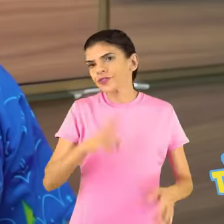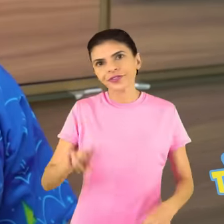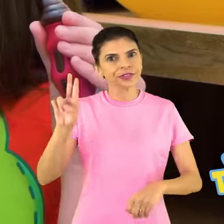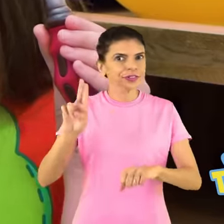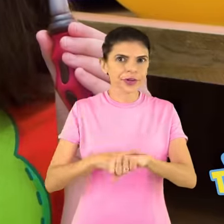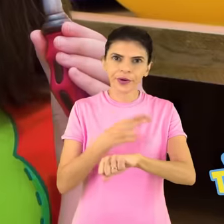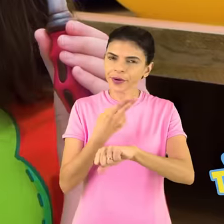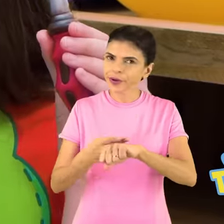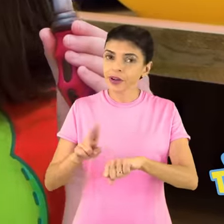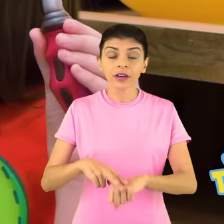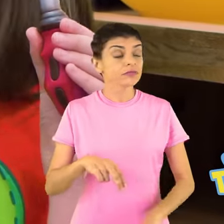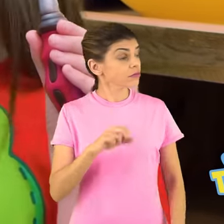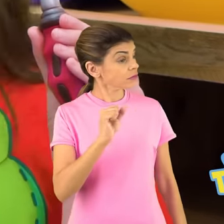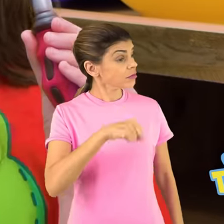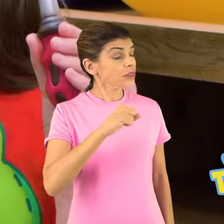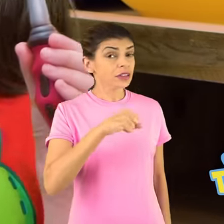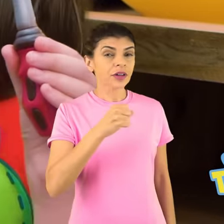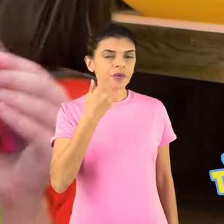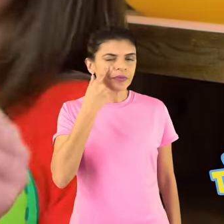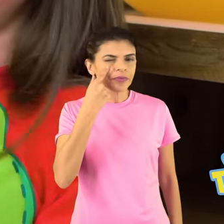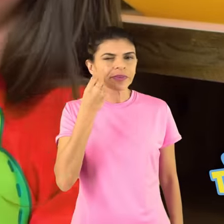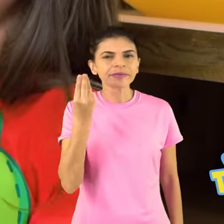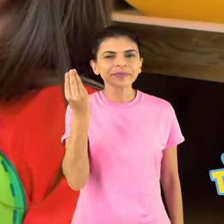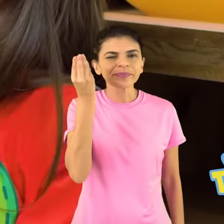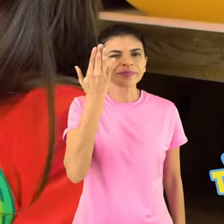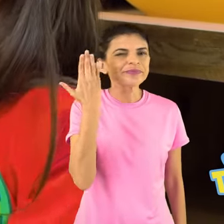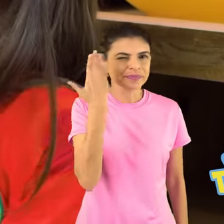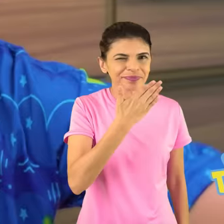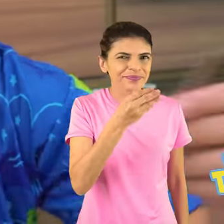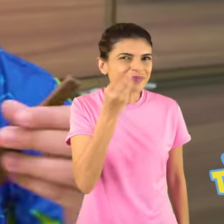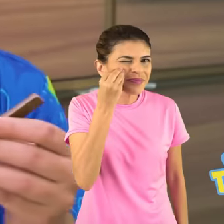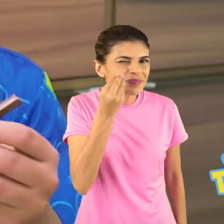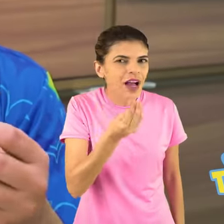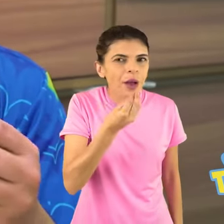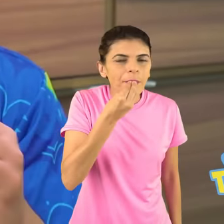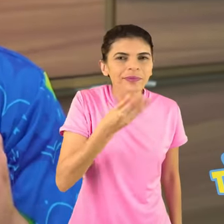Chocolate? Sim! Prova!